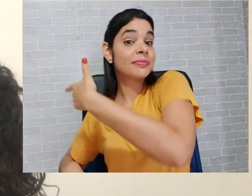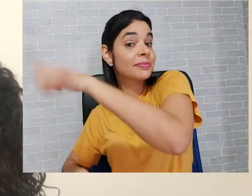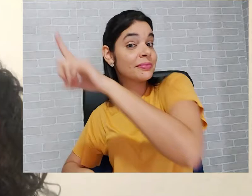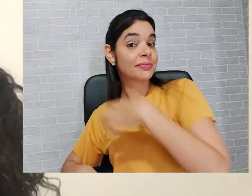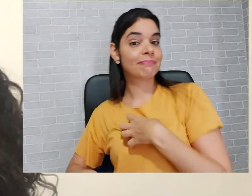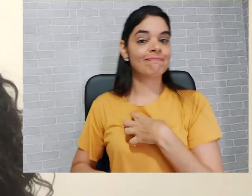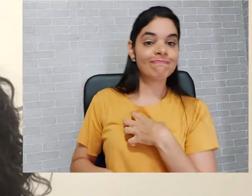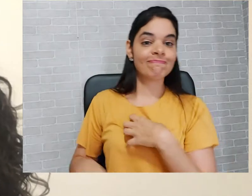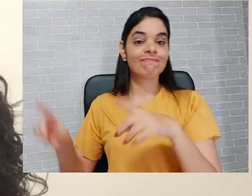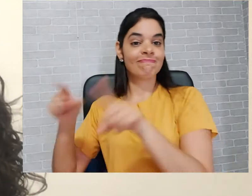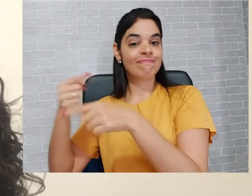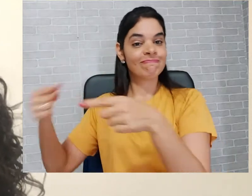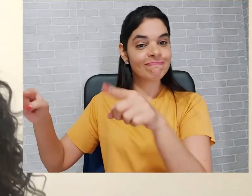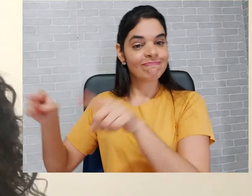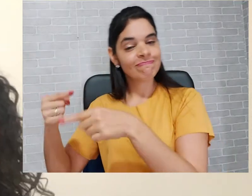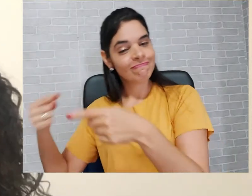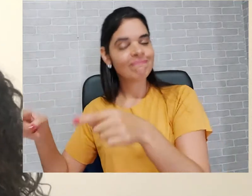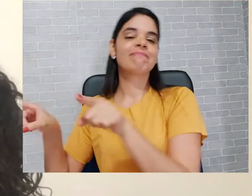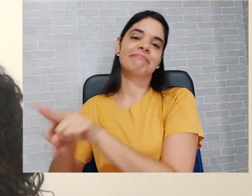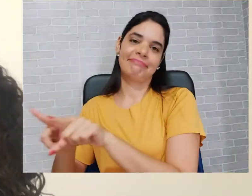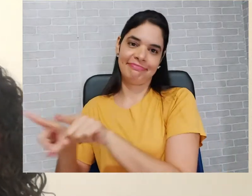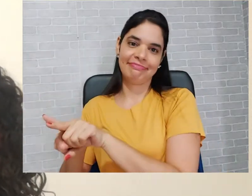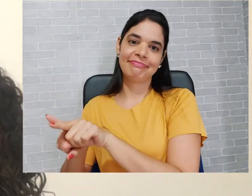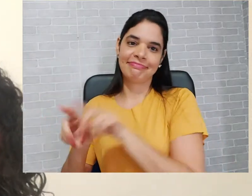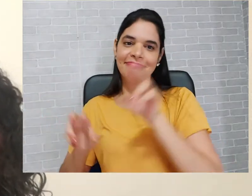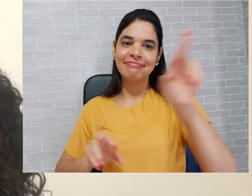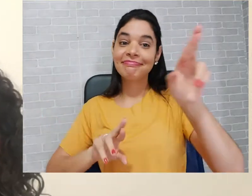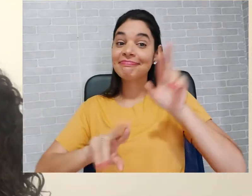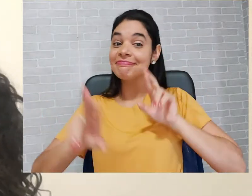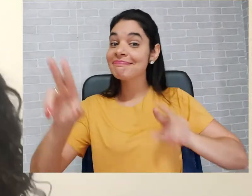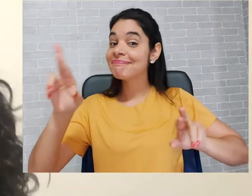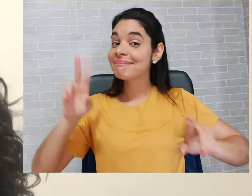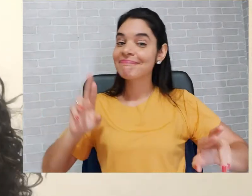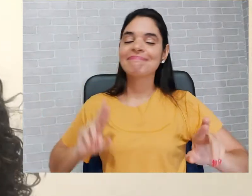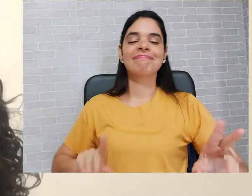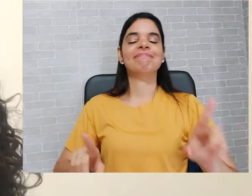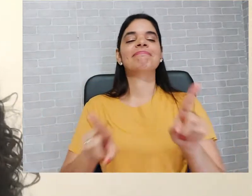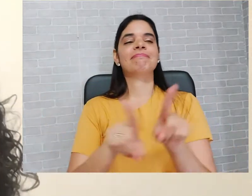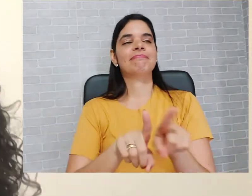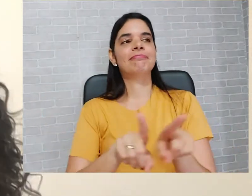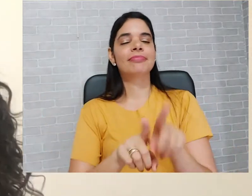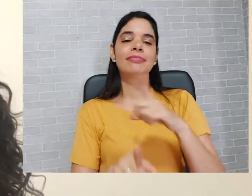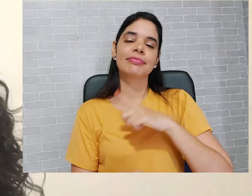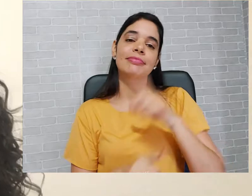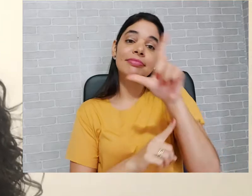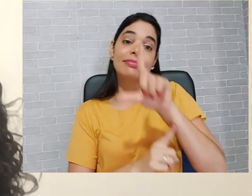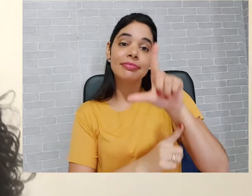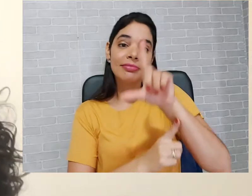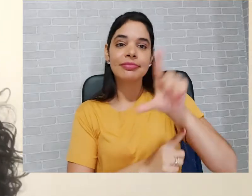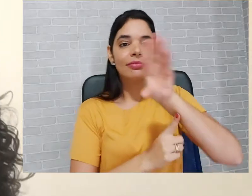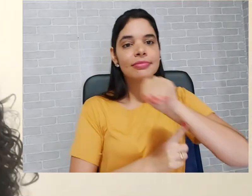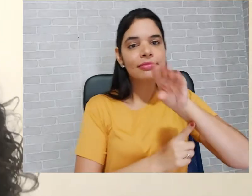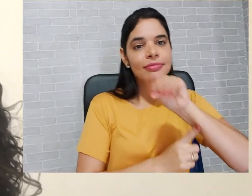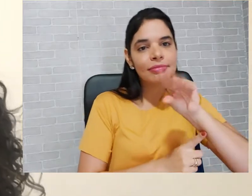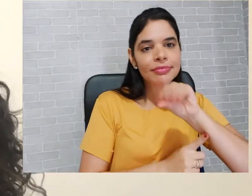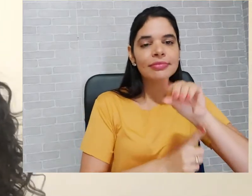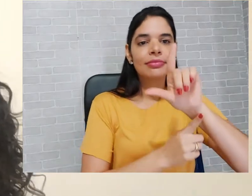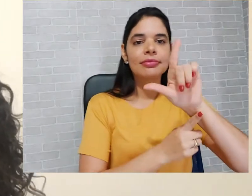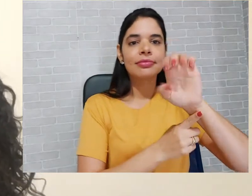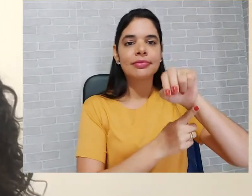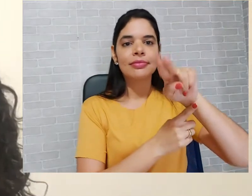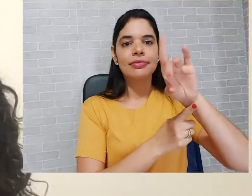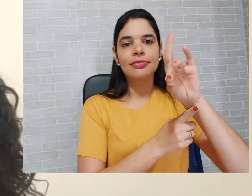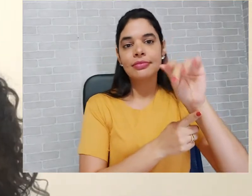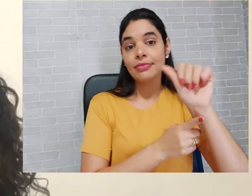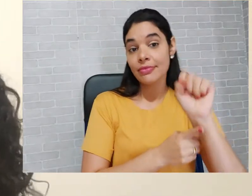de música, né, que é o casecó. Além disso, nós temos outros tipos de literatura oral, as lendas,